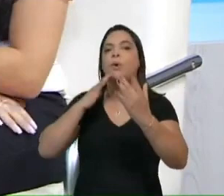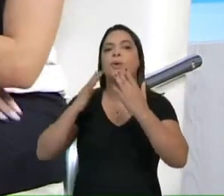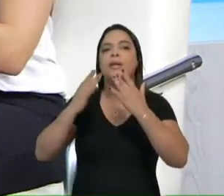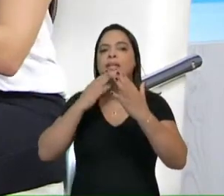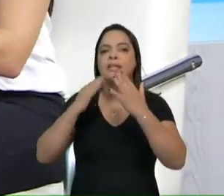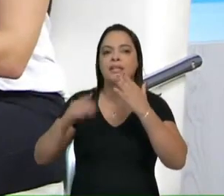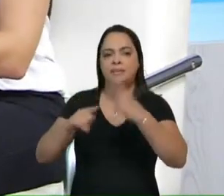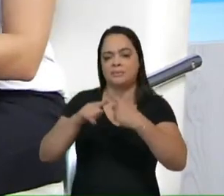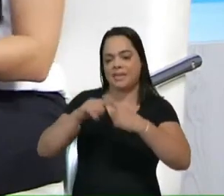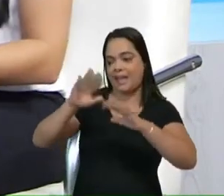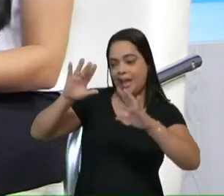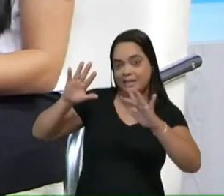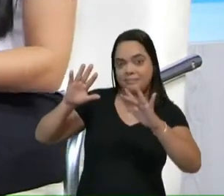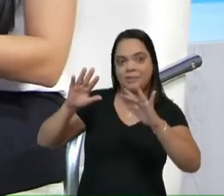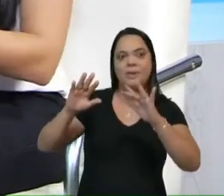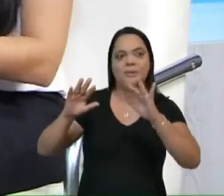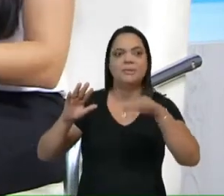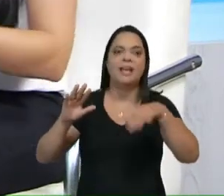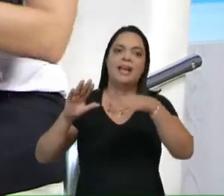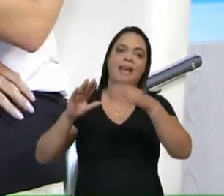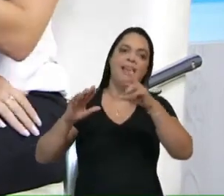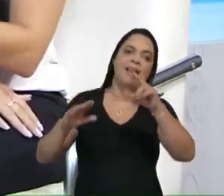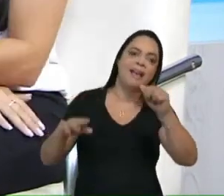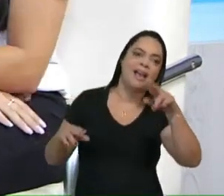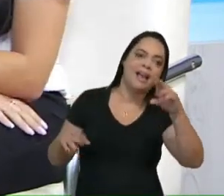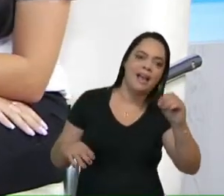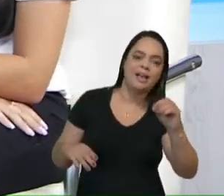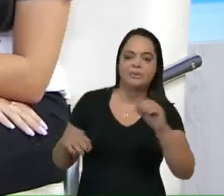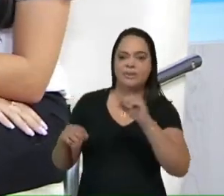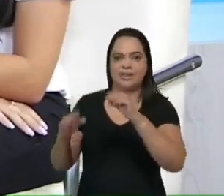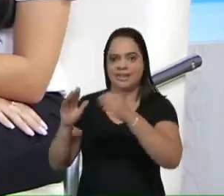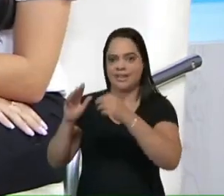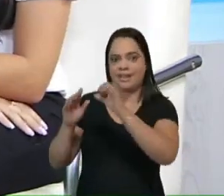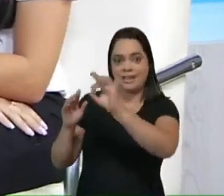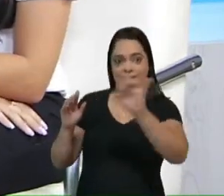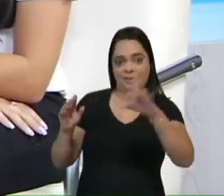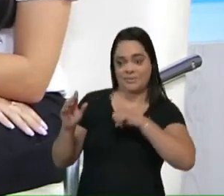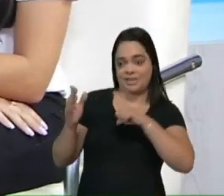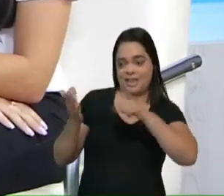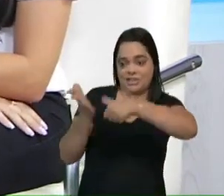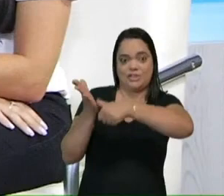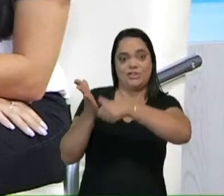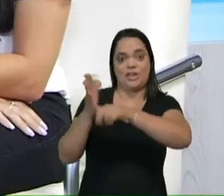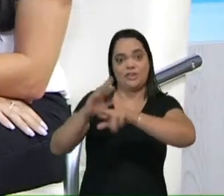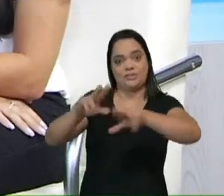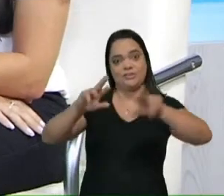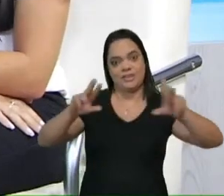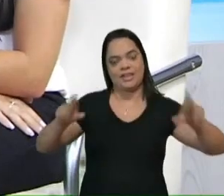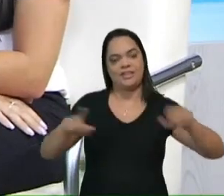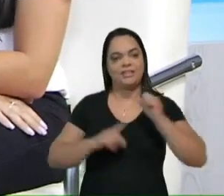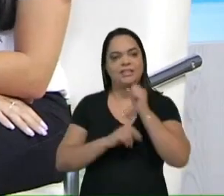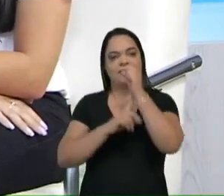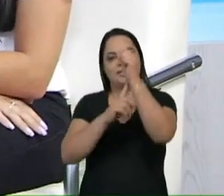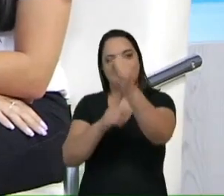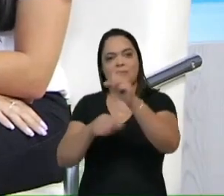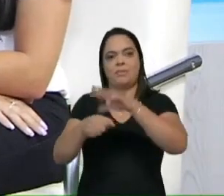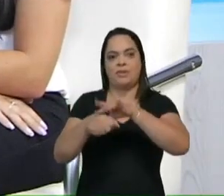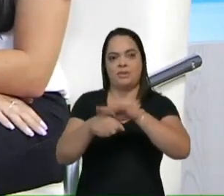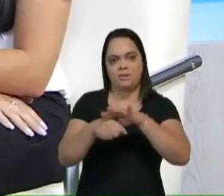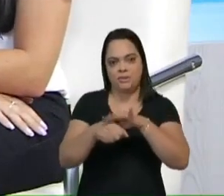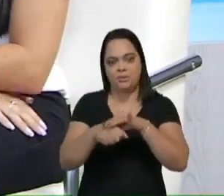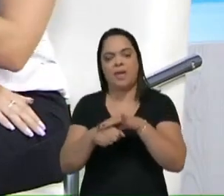porque as mãos são raras né quando a gente pensa em digitais cada um tem a sua então é um é uma forma de simbolizar né Essas doenças